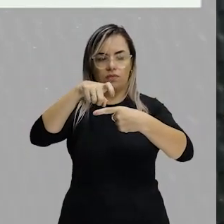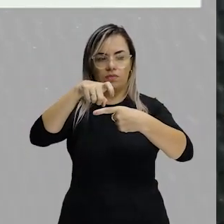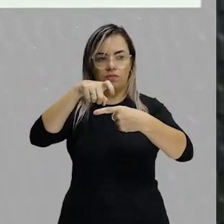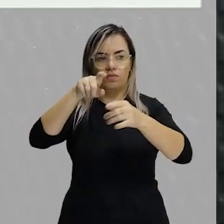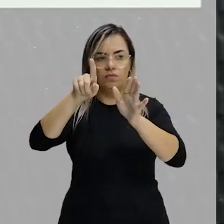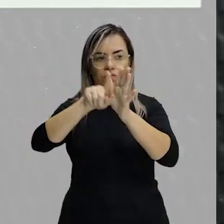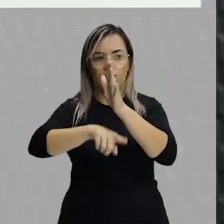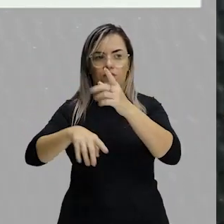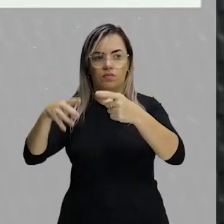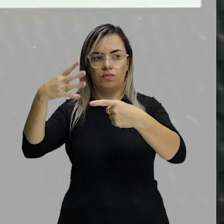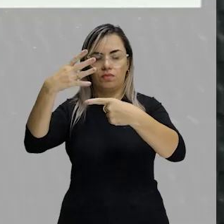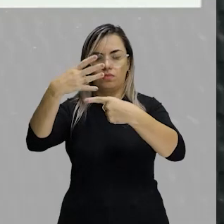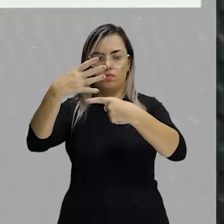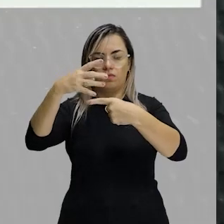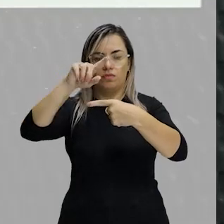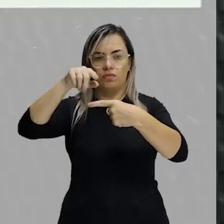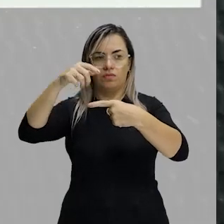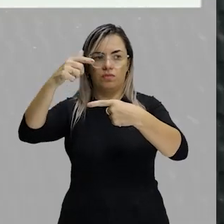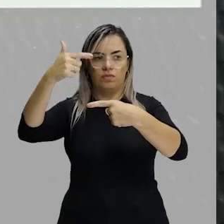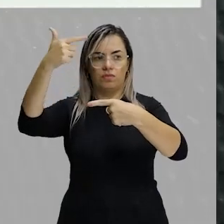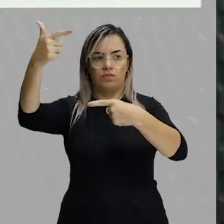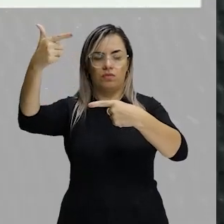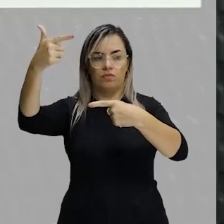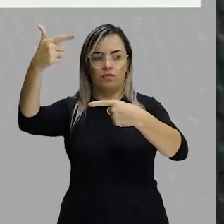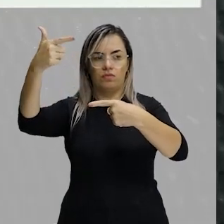menos 4 ao quadrado,